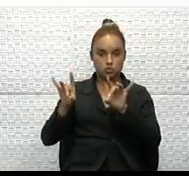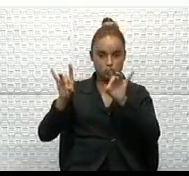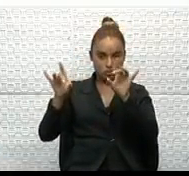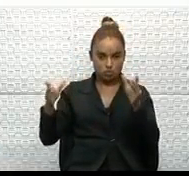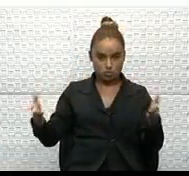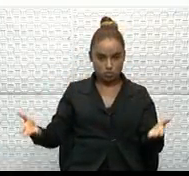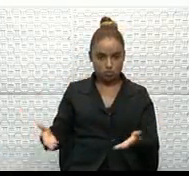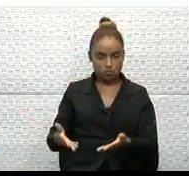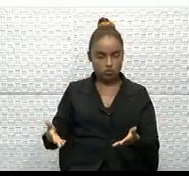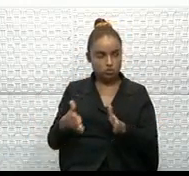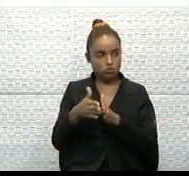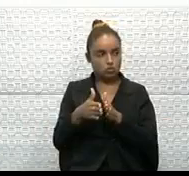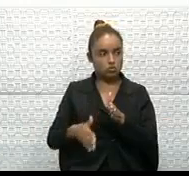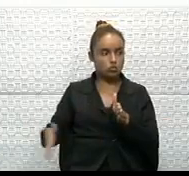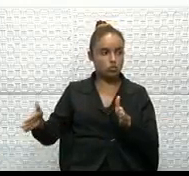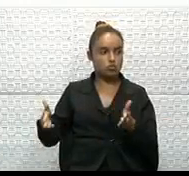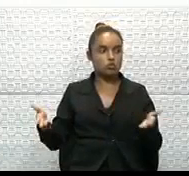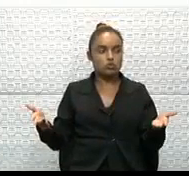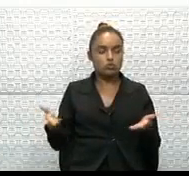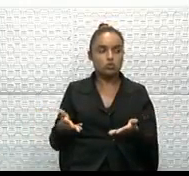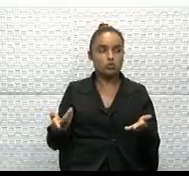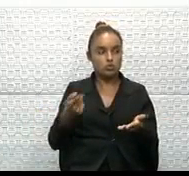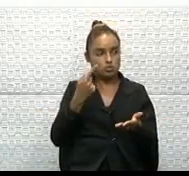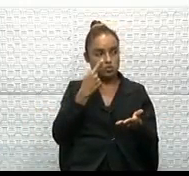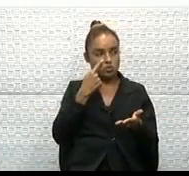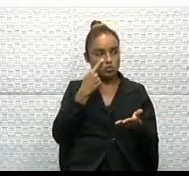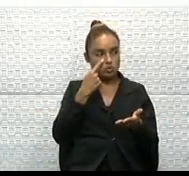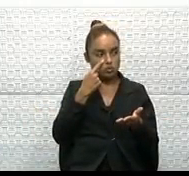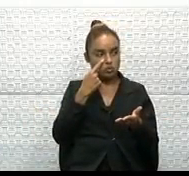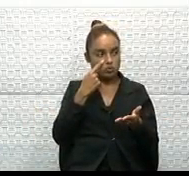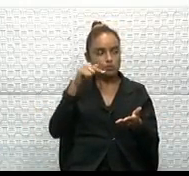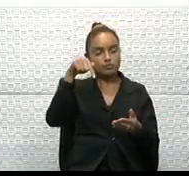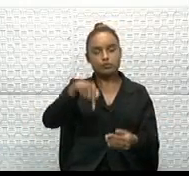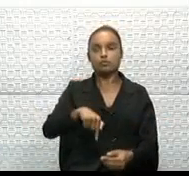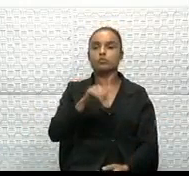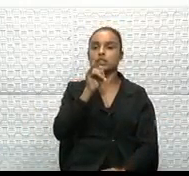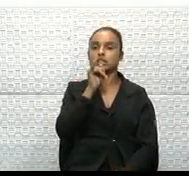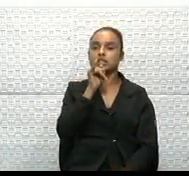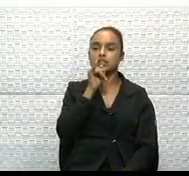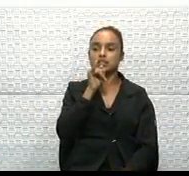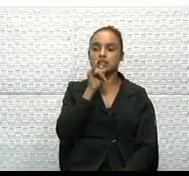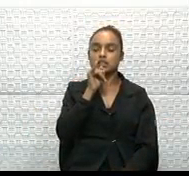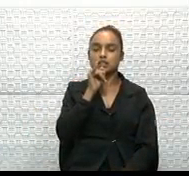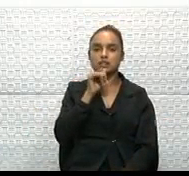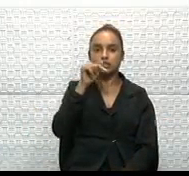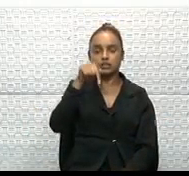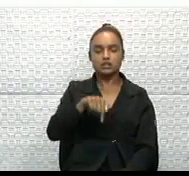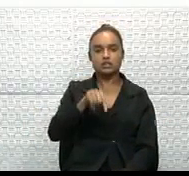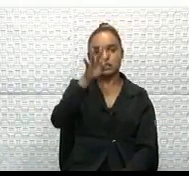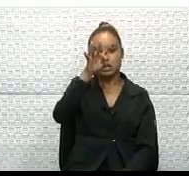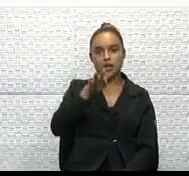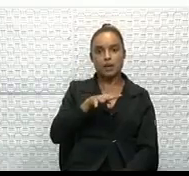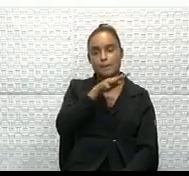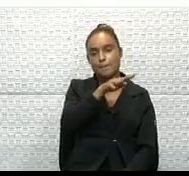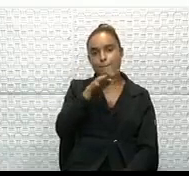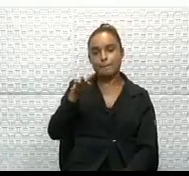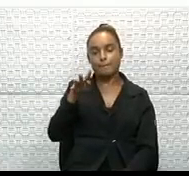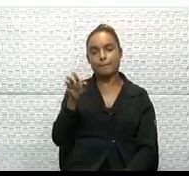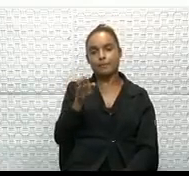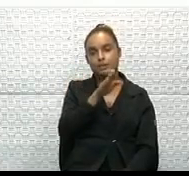especificamente. Bom, então vamos partir do seguinte exemplo. A tabela a seguir representa a